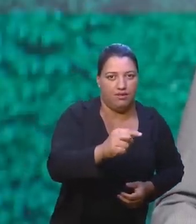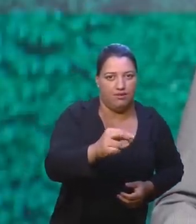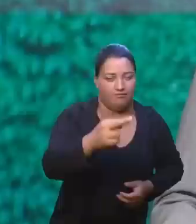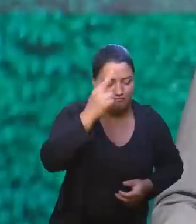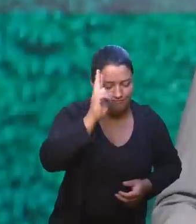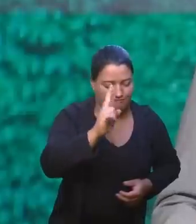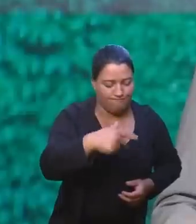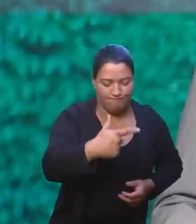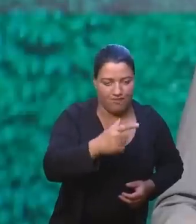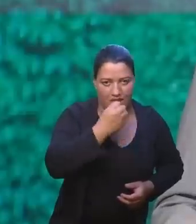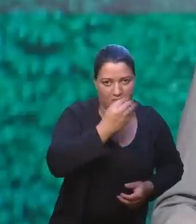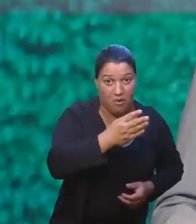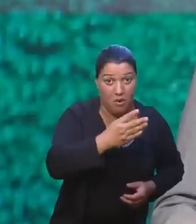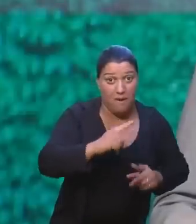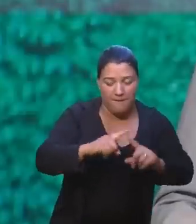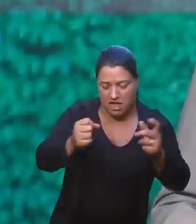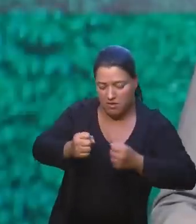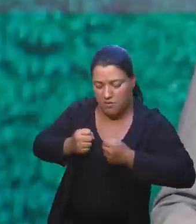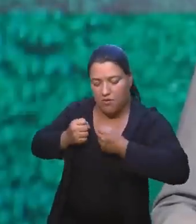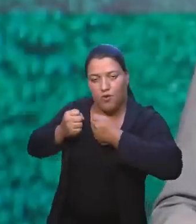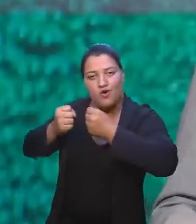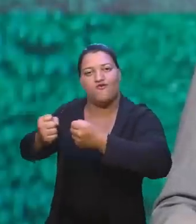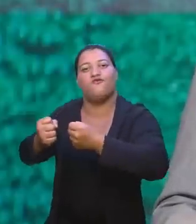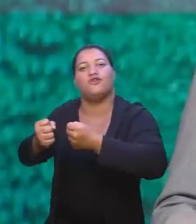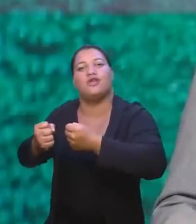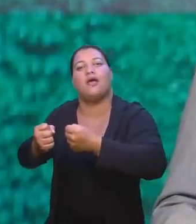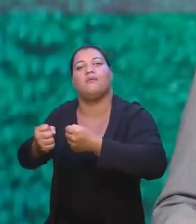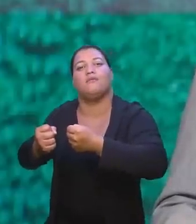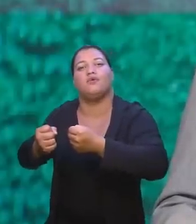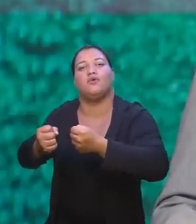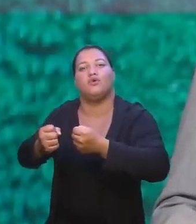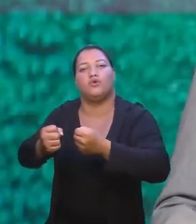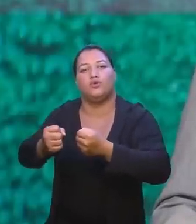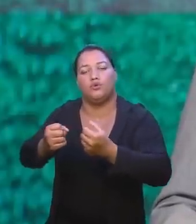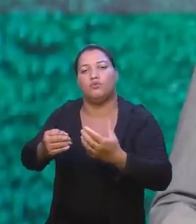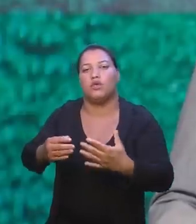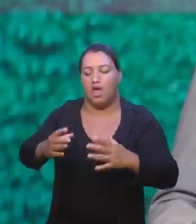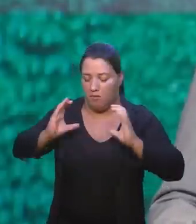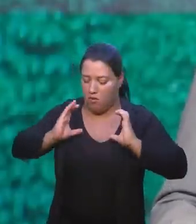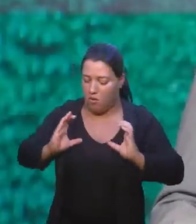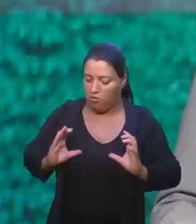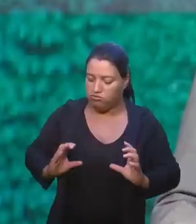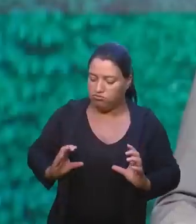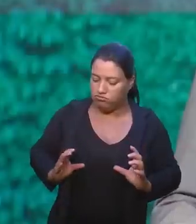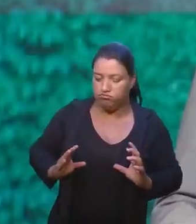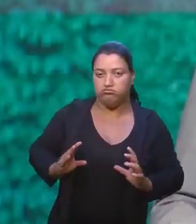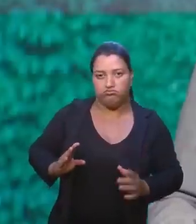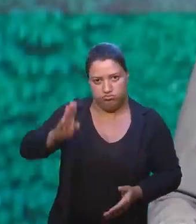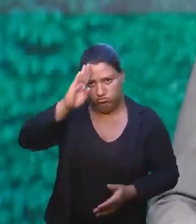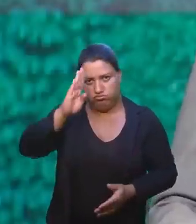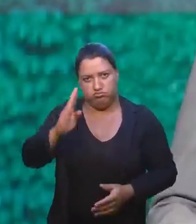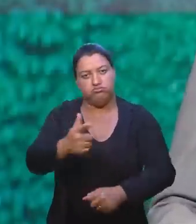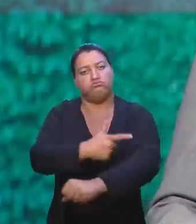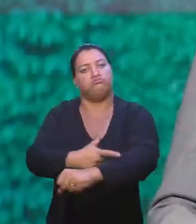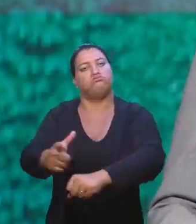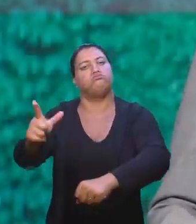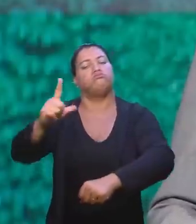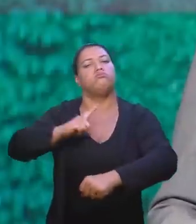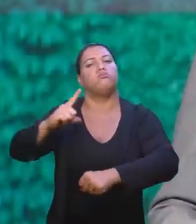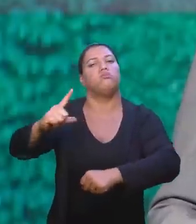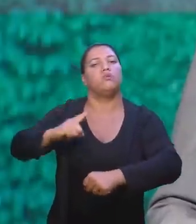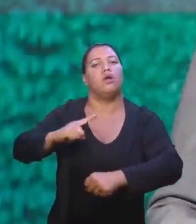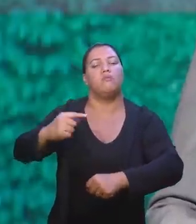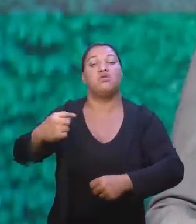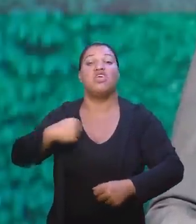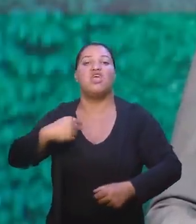dar. Esforçai-vos, enfim, pela dignidade de vossa conduta, para fazer respeitar em vós o